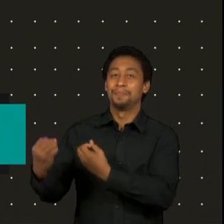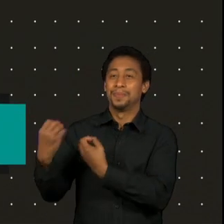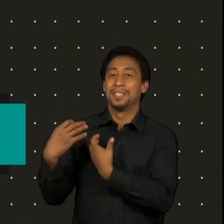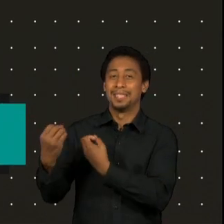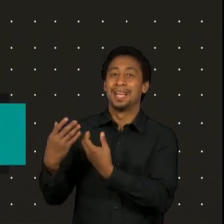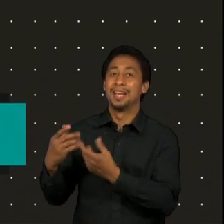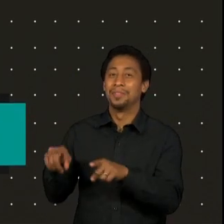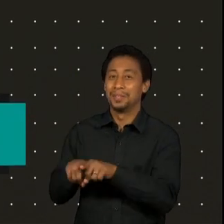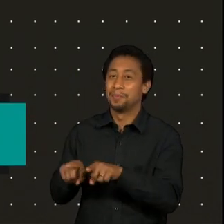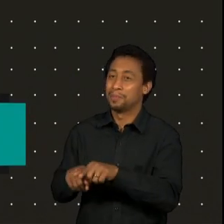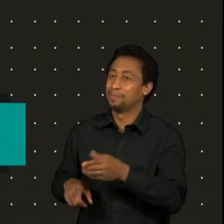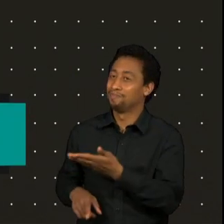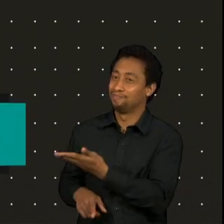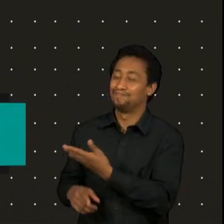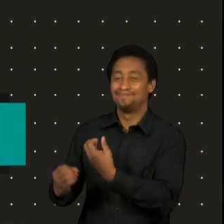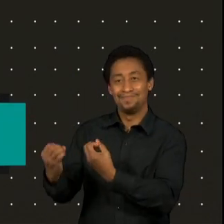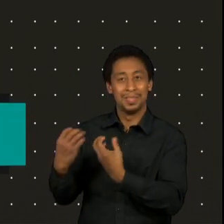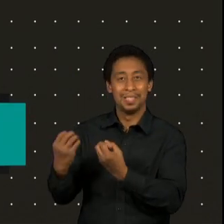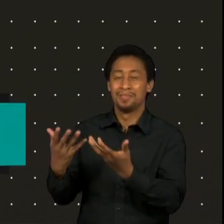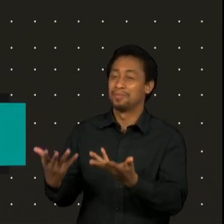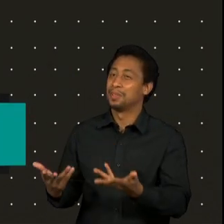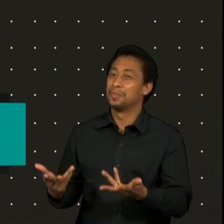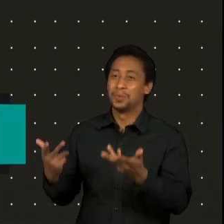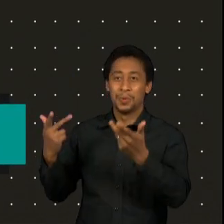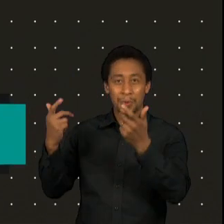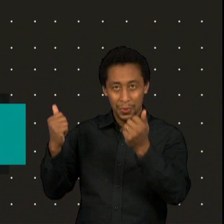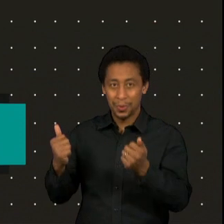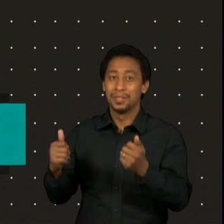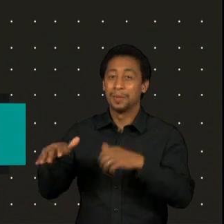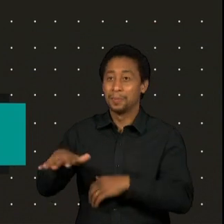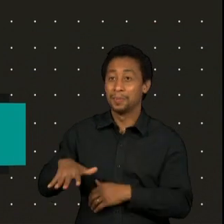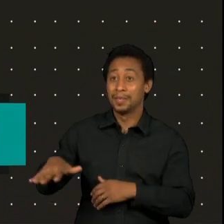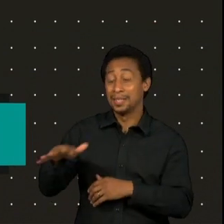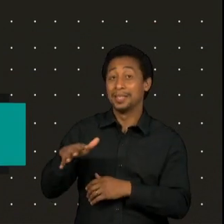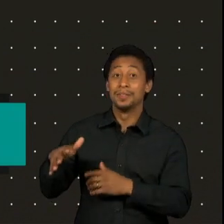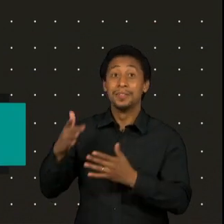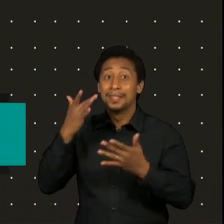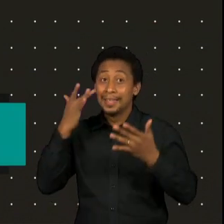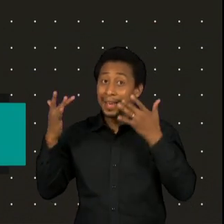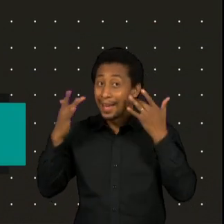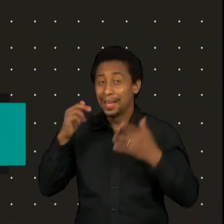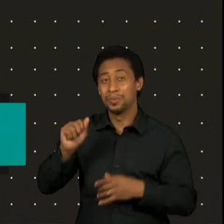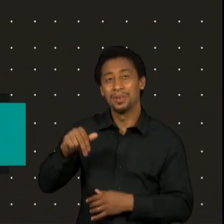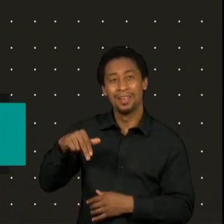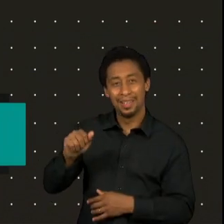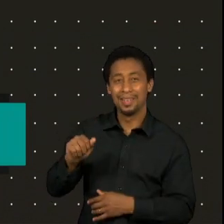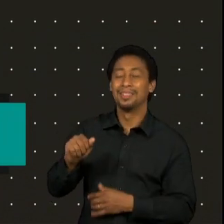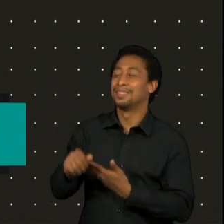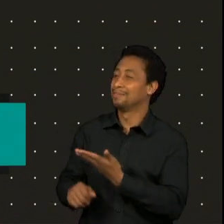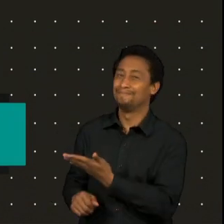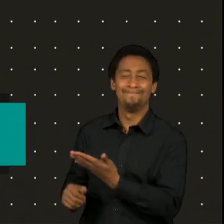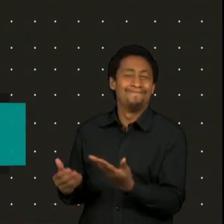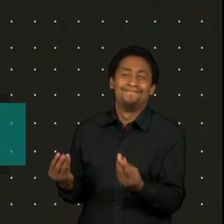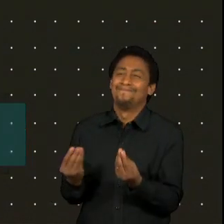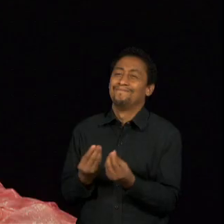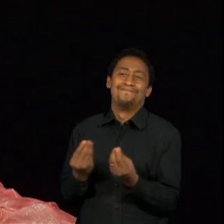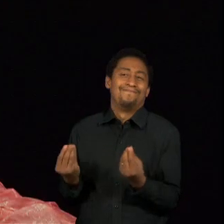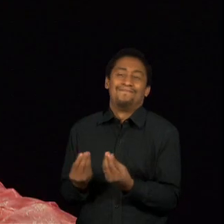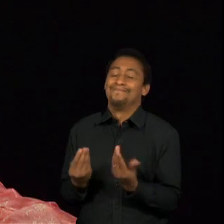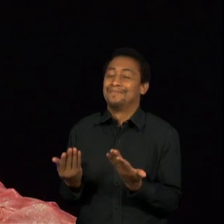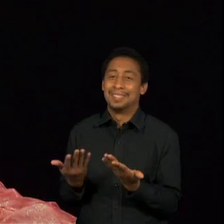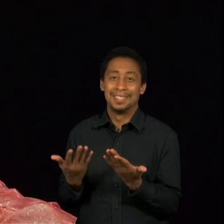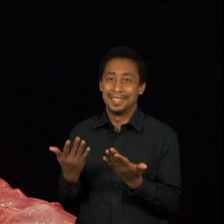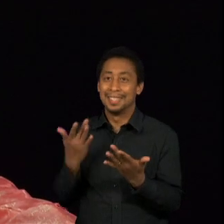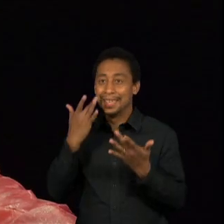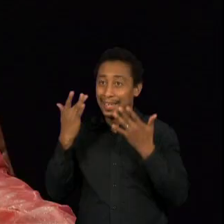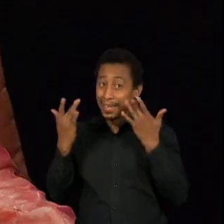Domitila do Amaral, uma atriz extraordinária de teatro, Ana Edler, quer dizer, uma aristocracia teatral. E